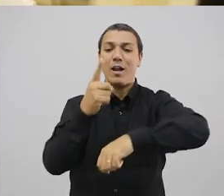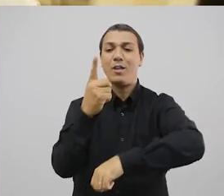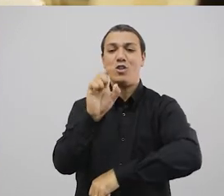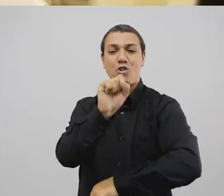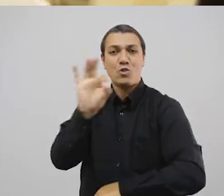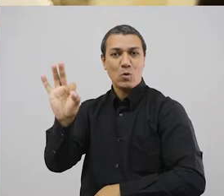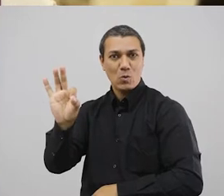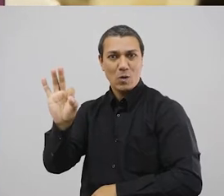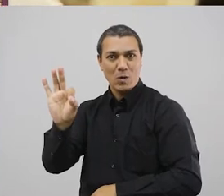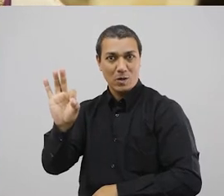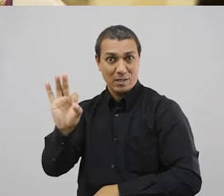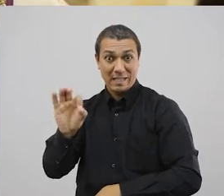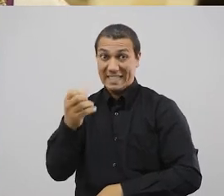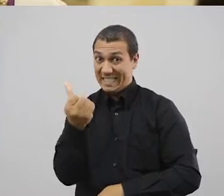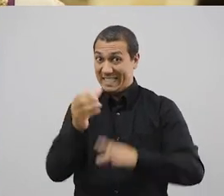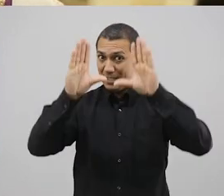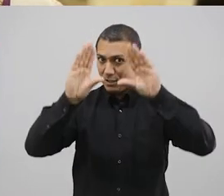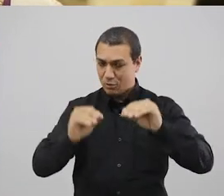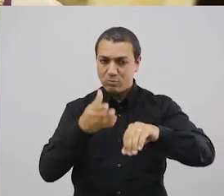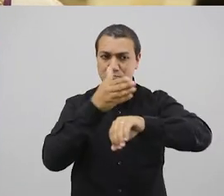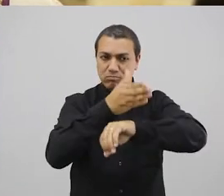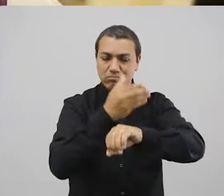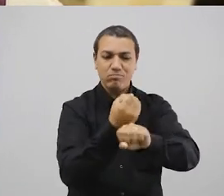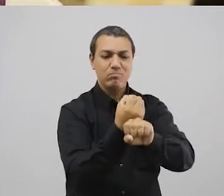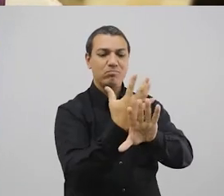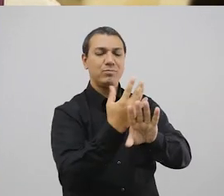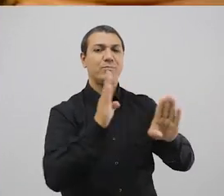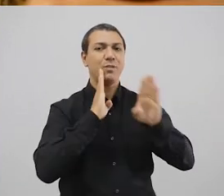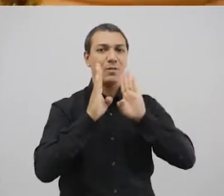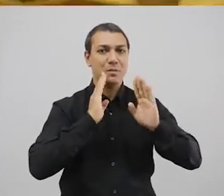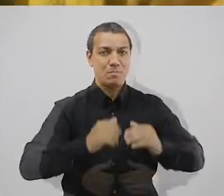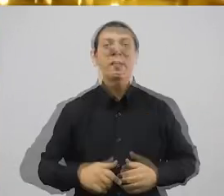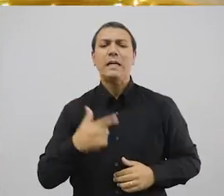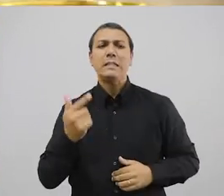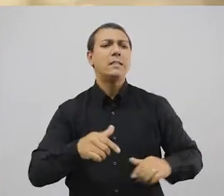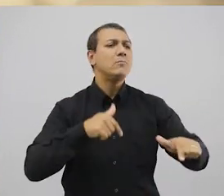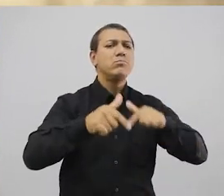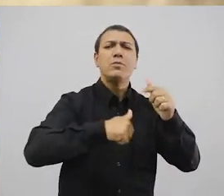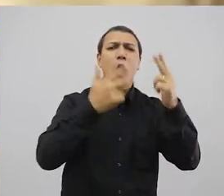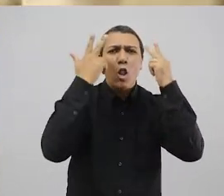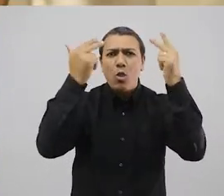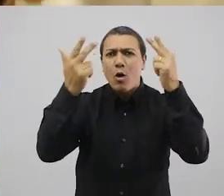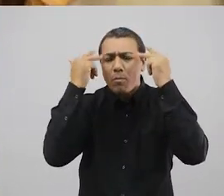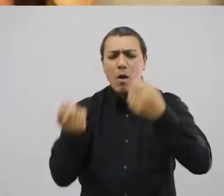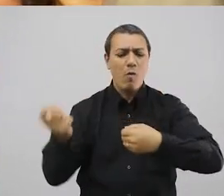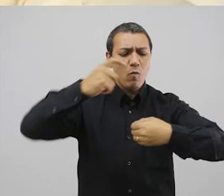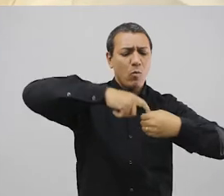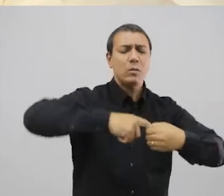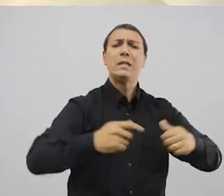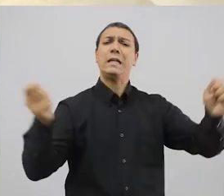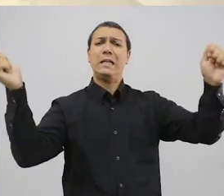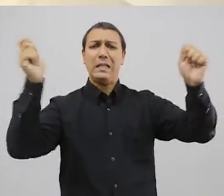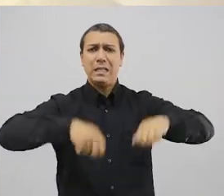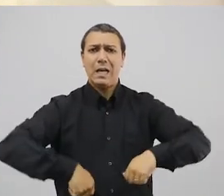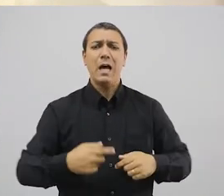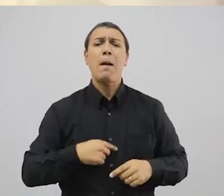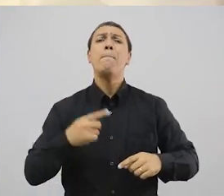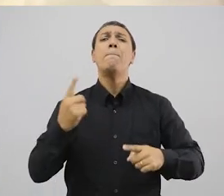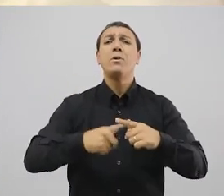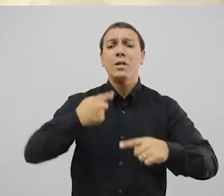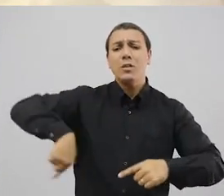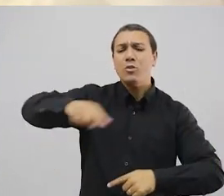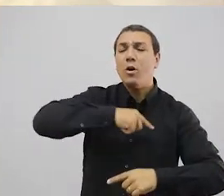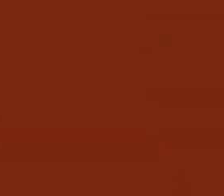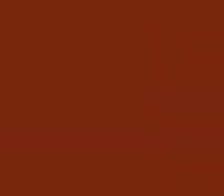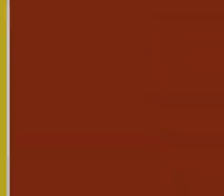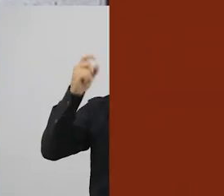diariamente a missa aqui das dezoito horas pelo facebook facebook todas as precauções são importantes para o retorno à normalidade